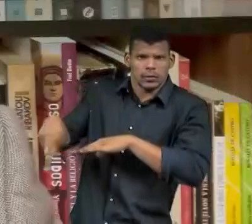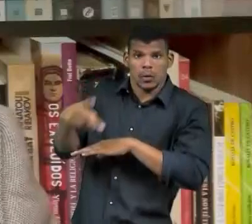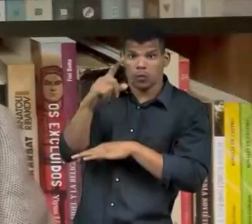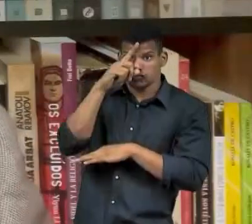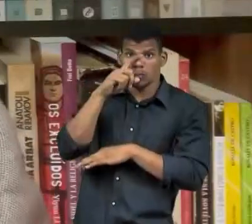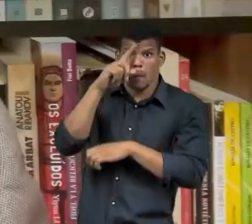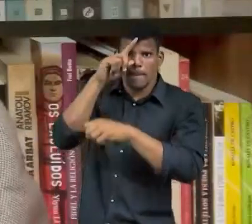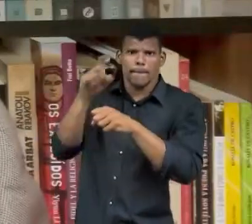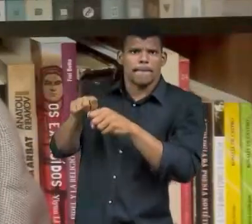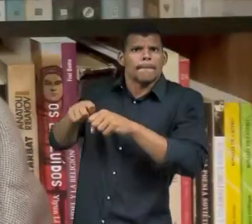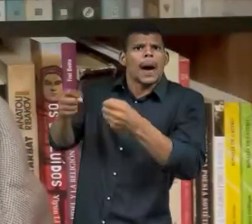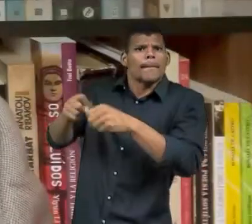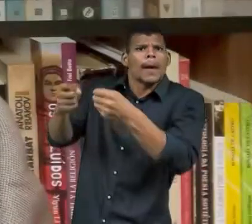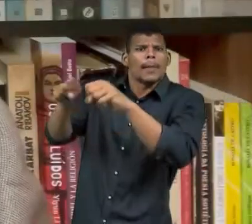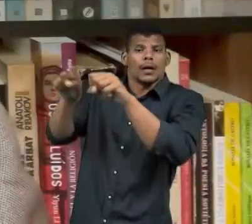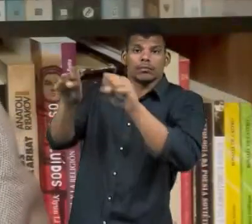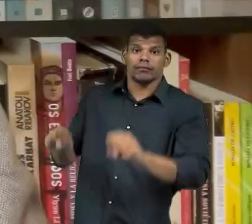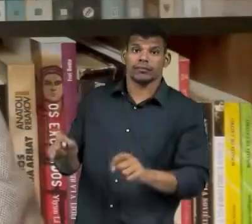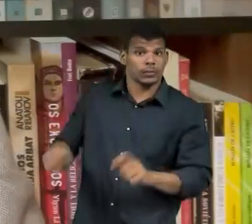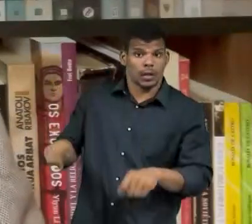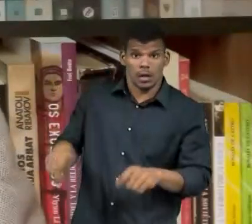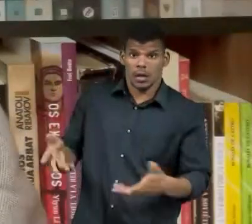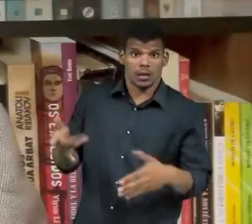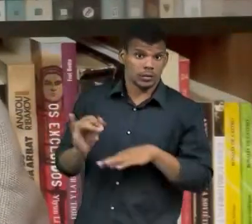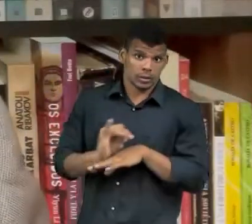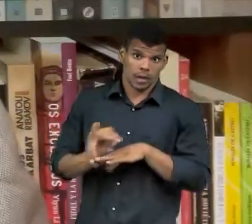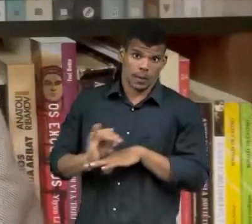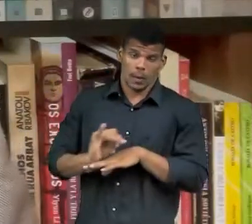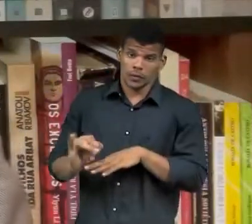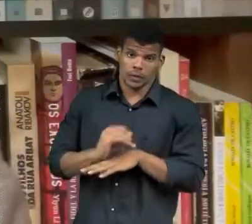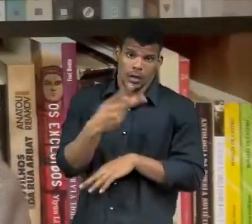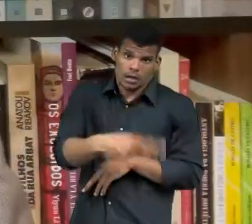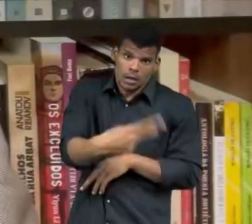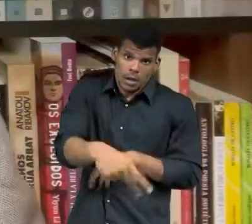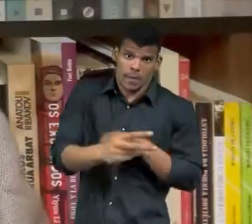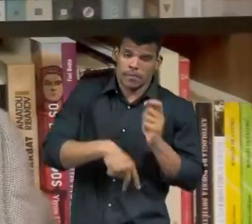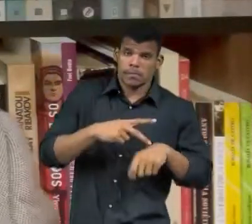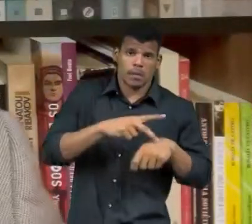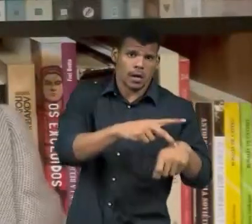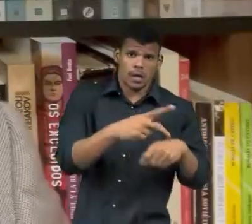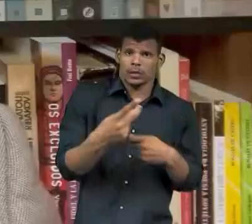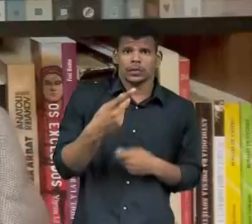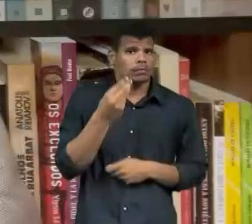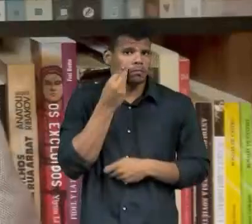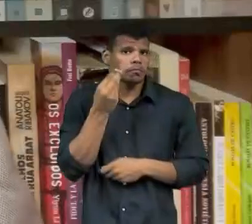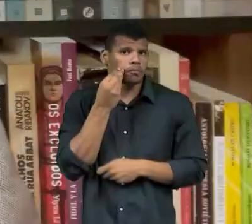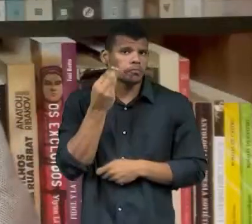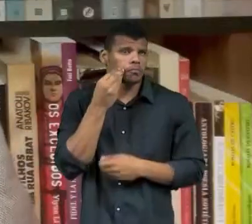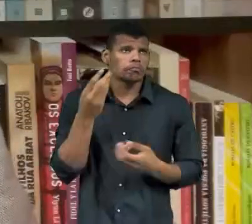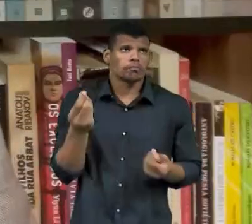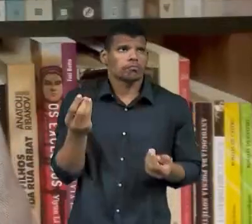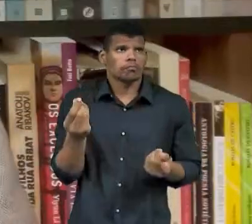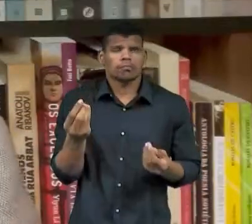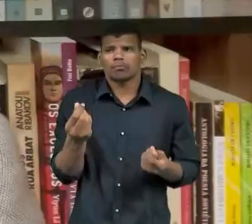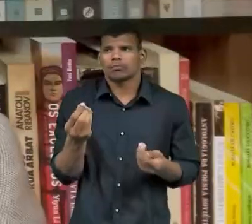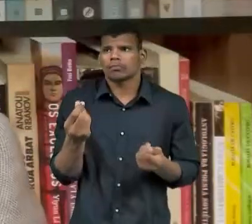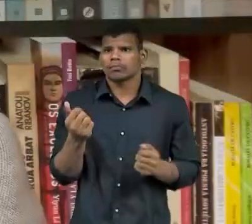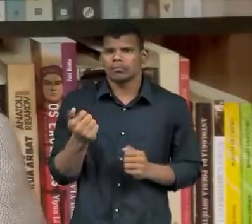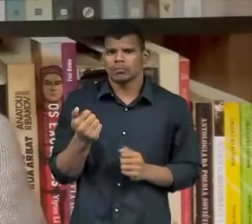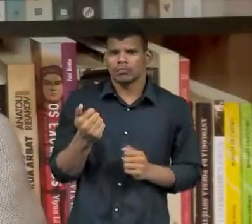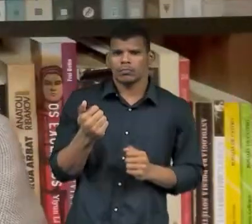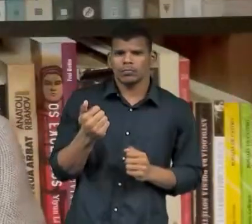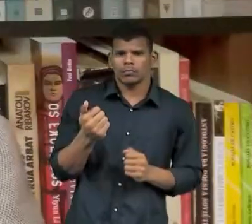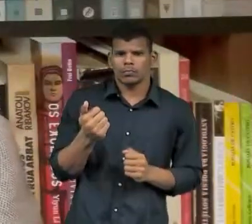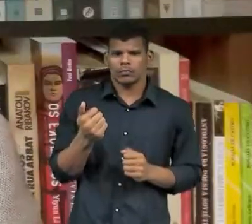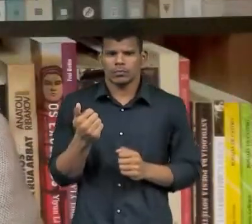passar e muito das estratégias de defesa de um país para se converter em algo que realmente amplie